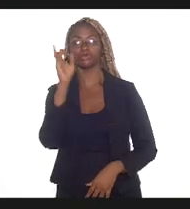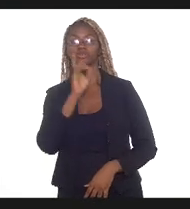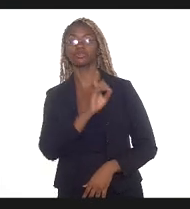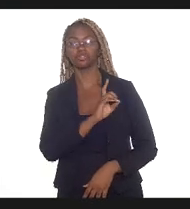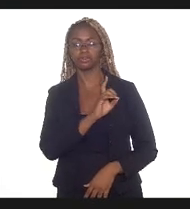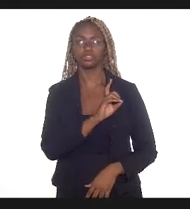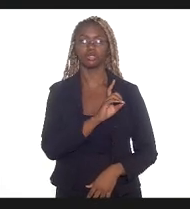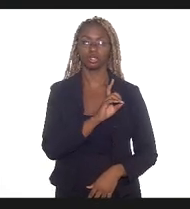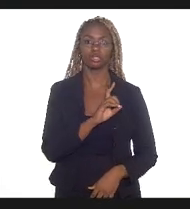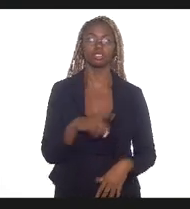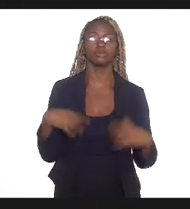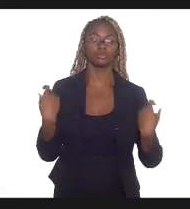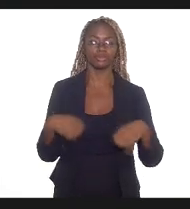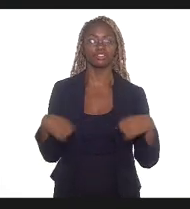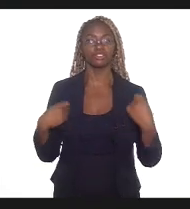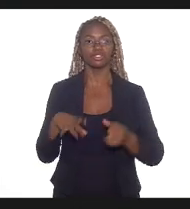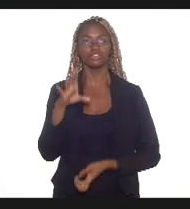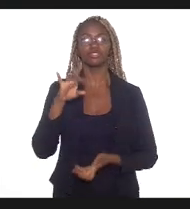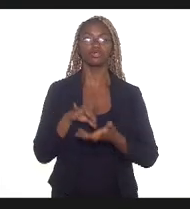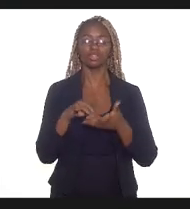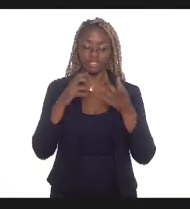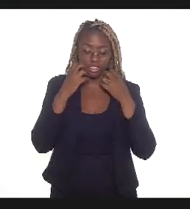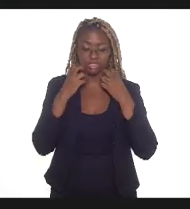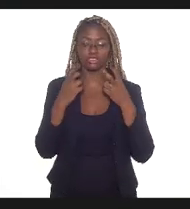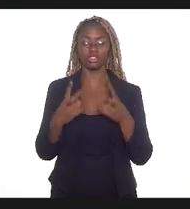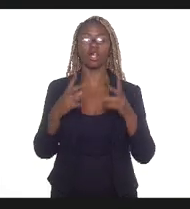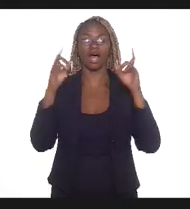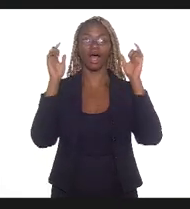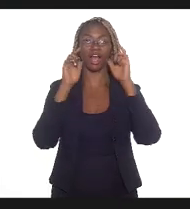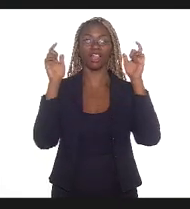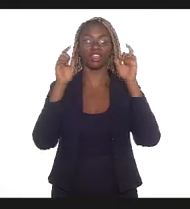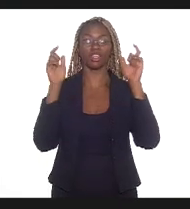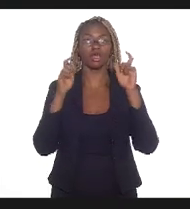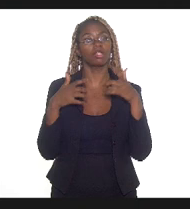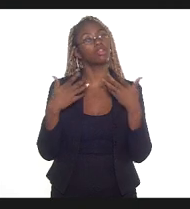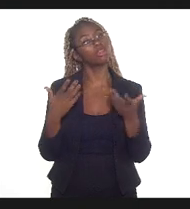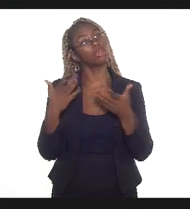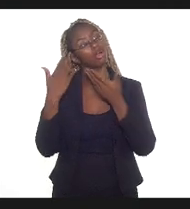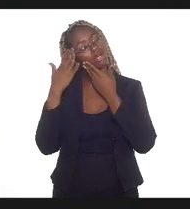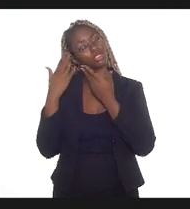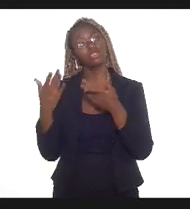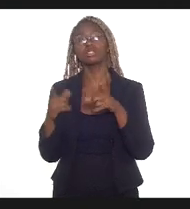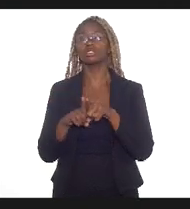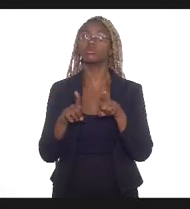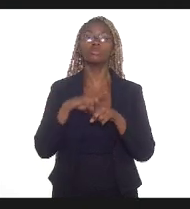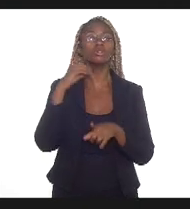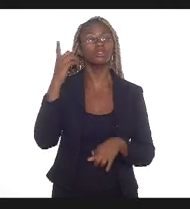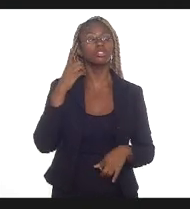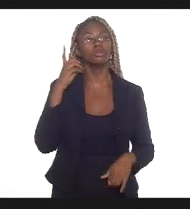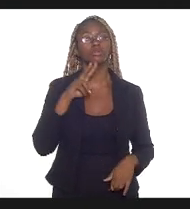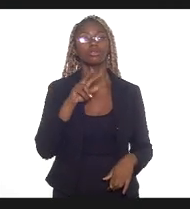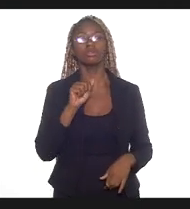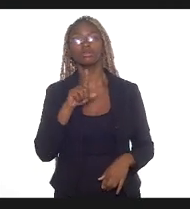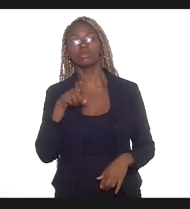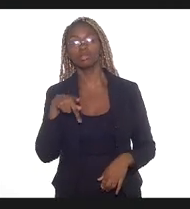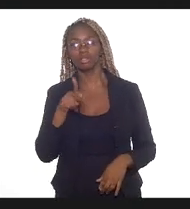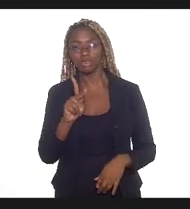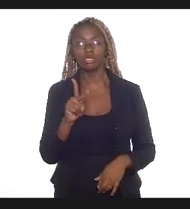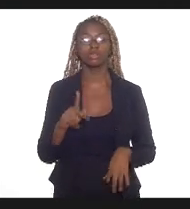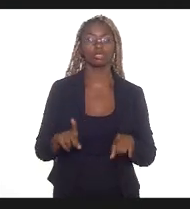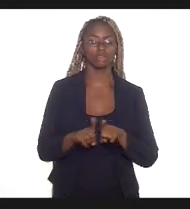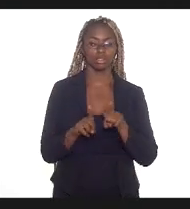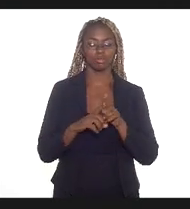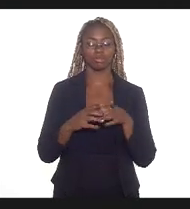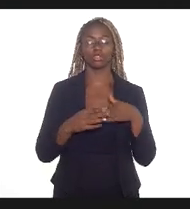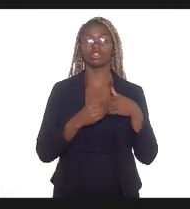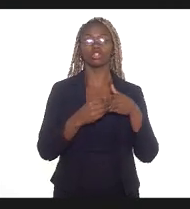de fato, desse olhar atento. Então, agradecer também ao deputado Valdec, que conduziu